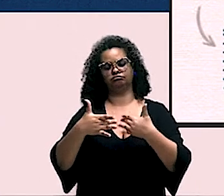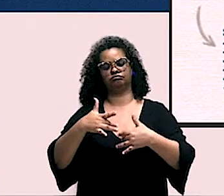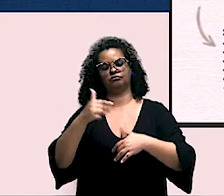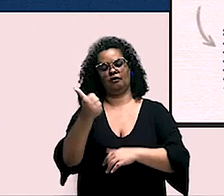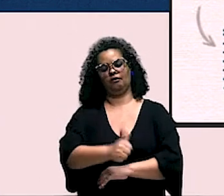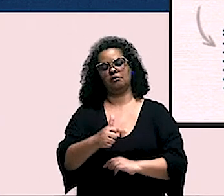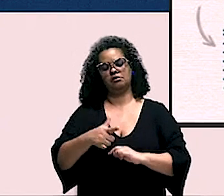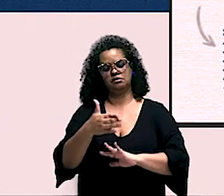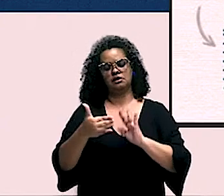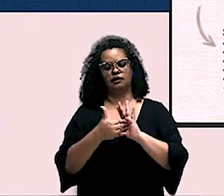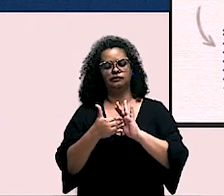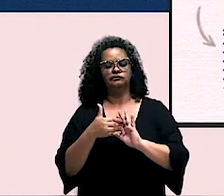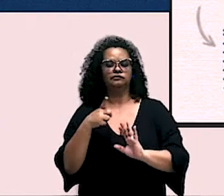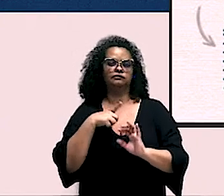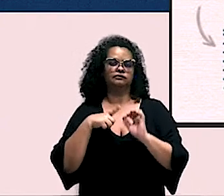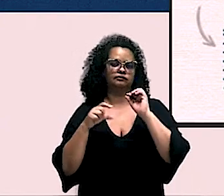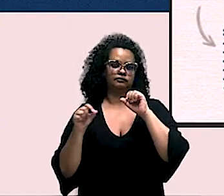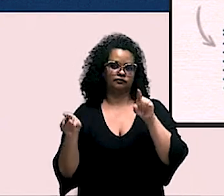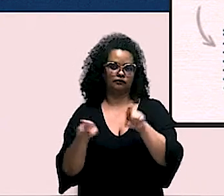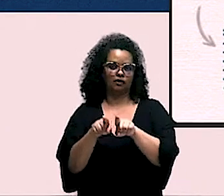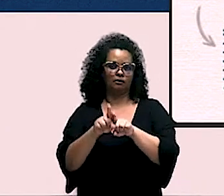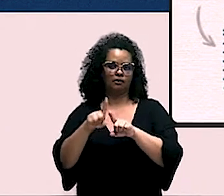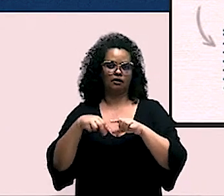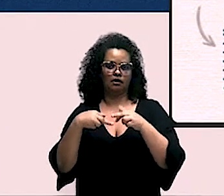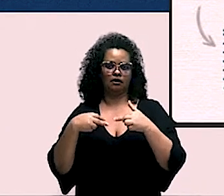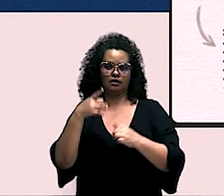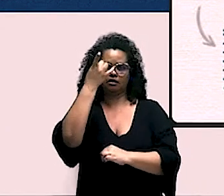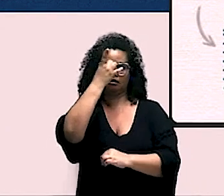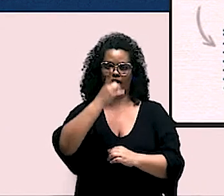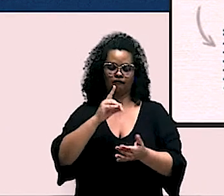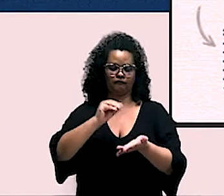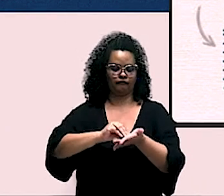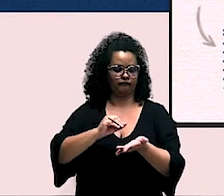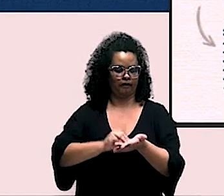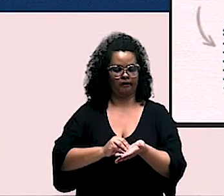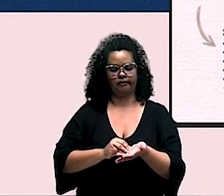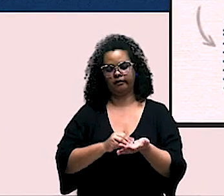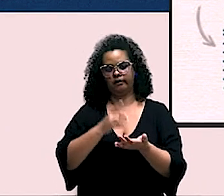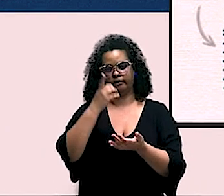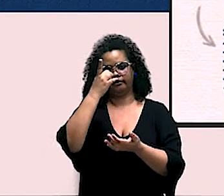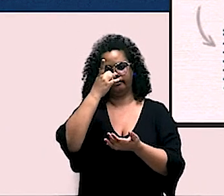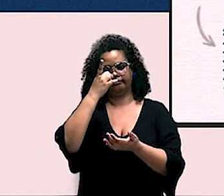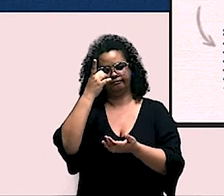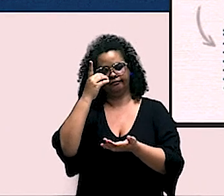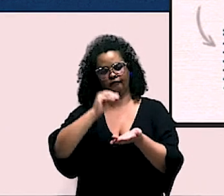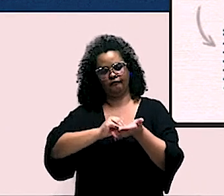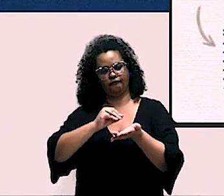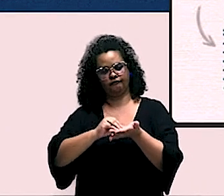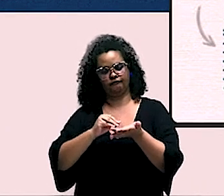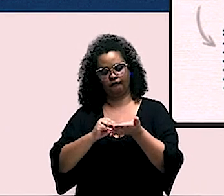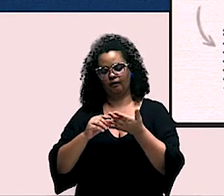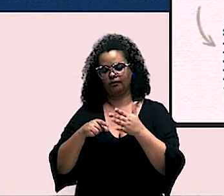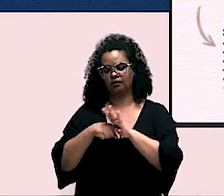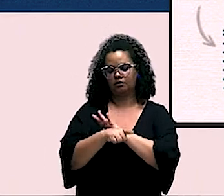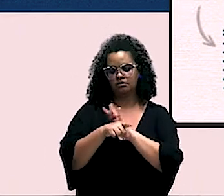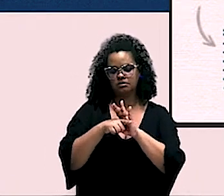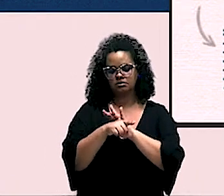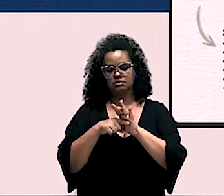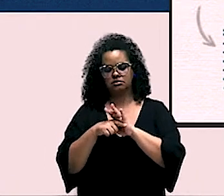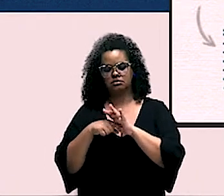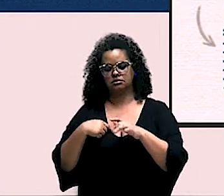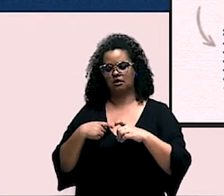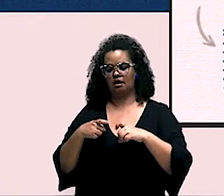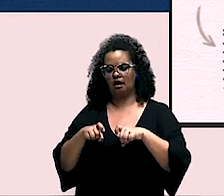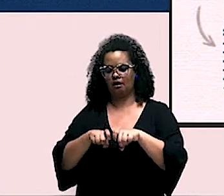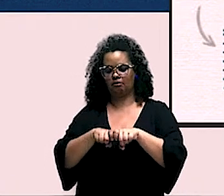desses históricos clínicos, de várias deficiências, como deficiências na realização do exame físico geral ou obstétrico das